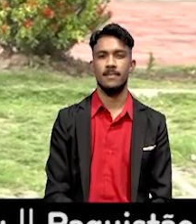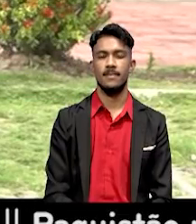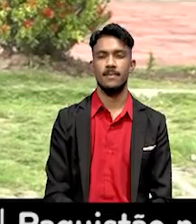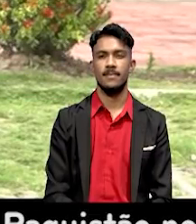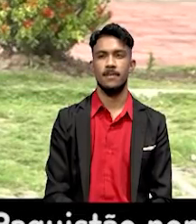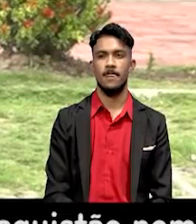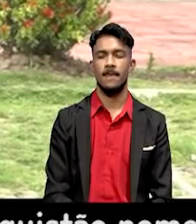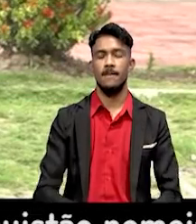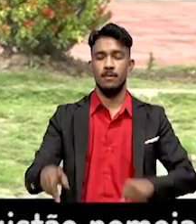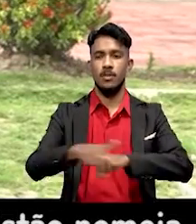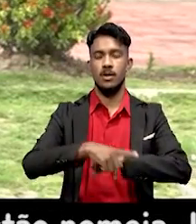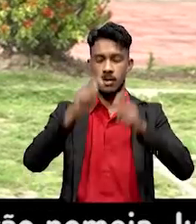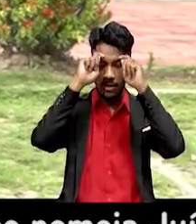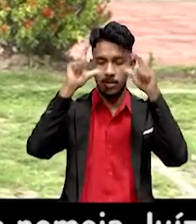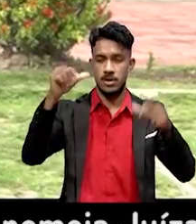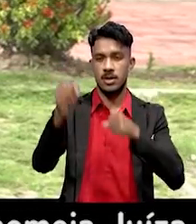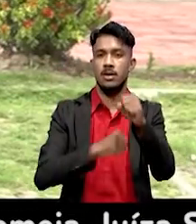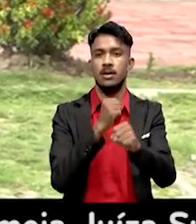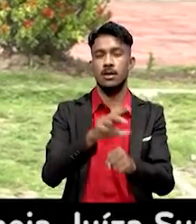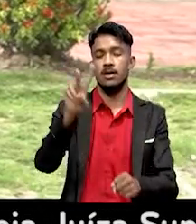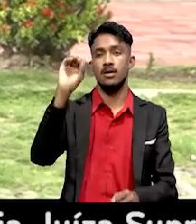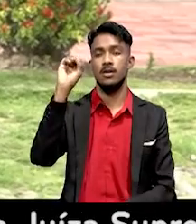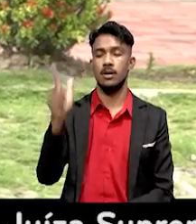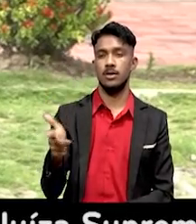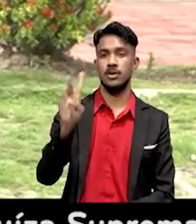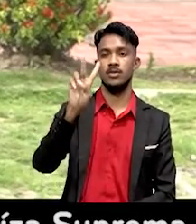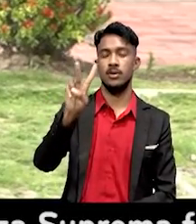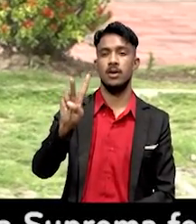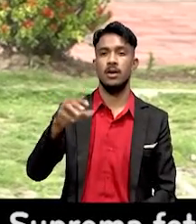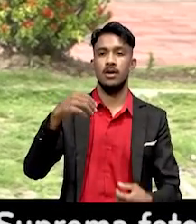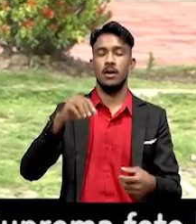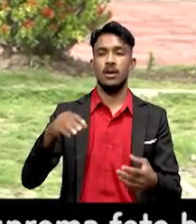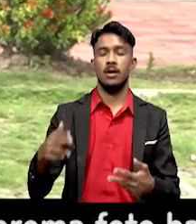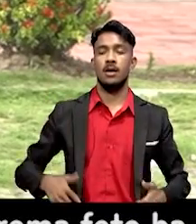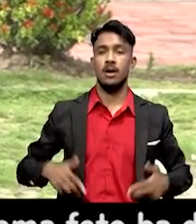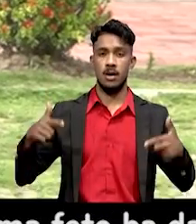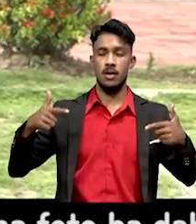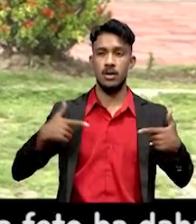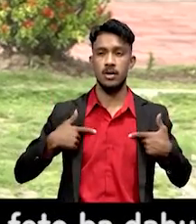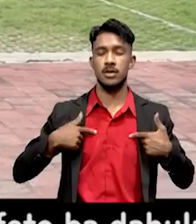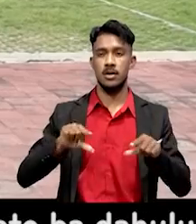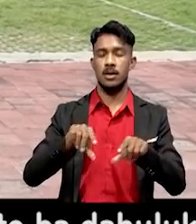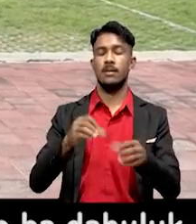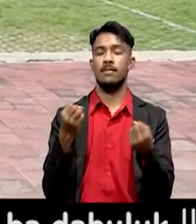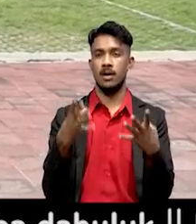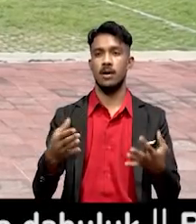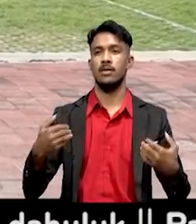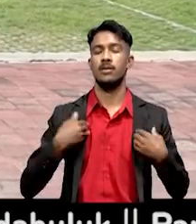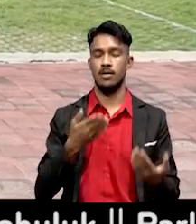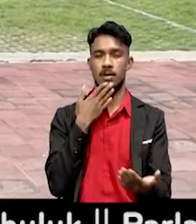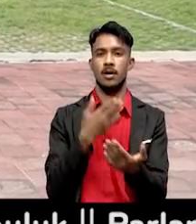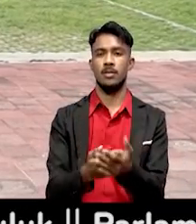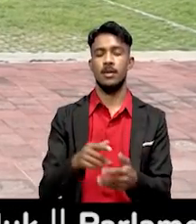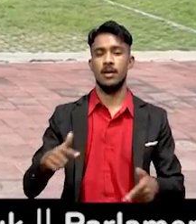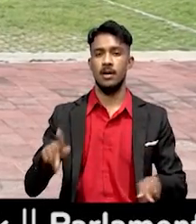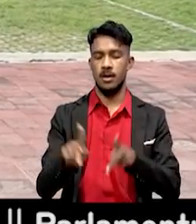Palco político Timor-Leste Tinang Rihun Rua Ronulu Resin Rua seja hori cenário lubung nebemos se beneficia povo no